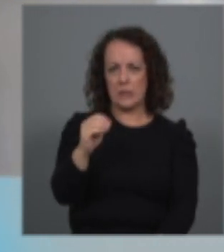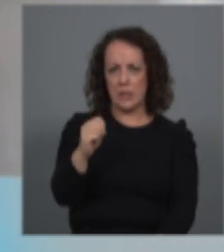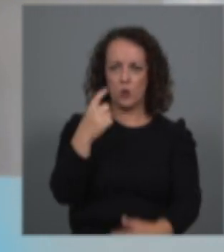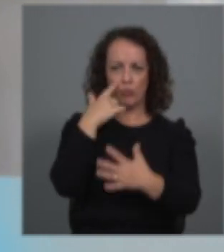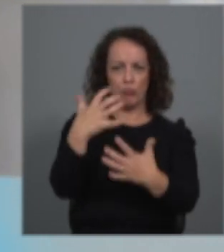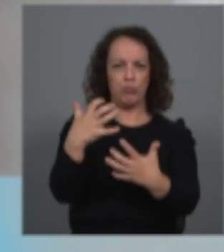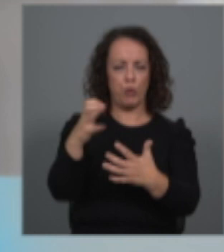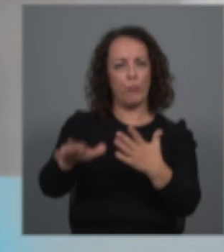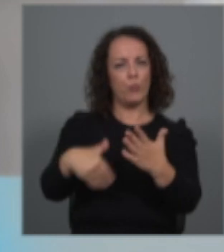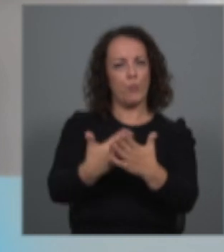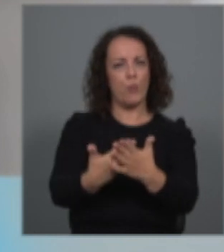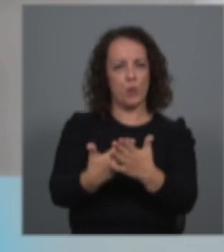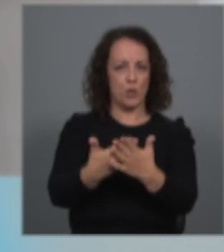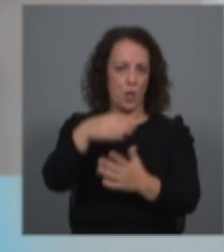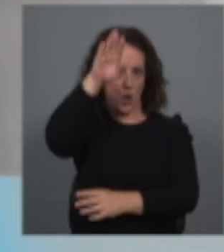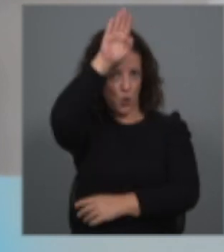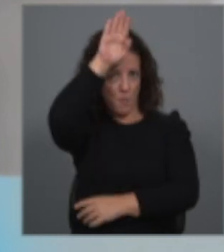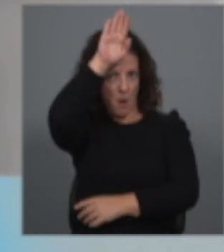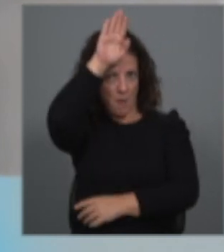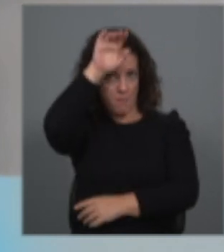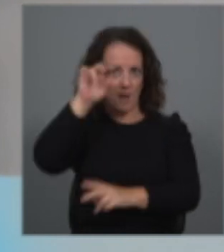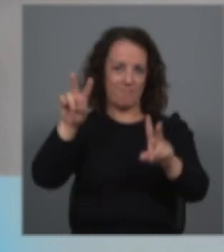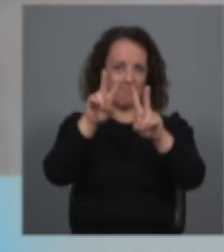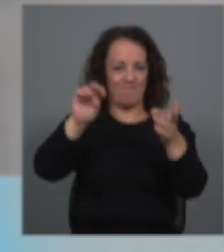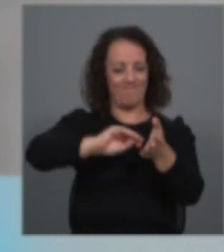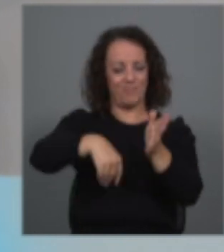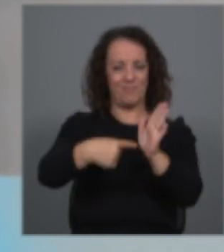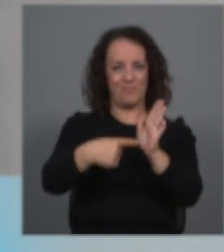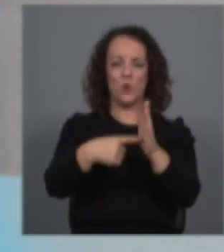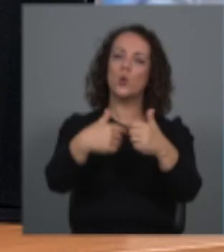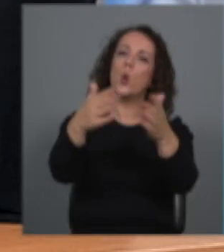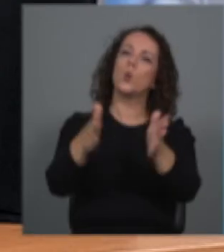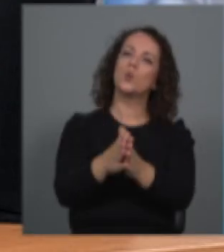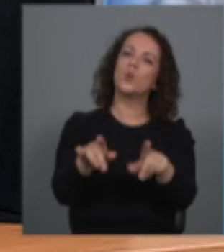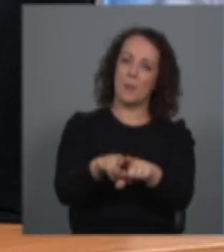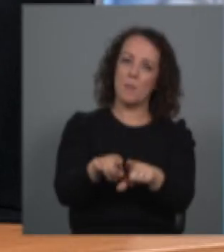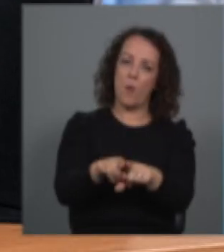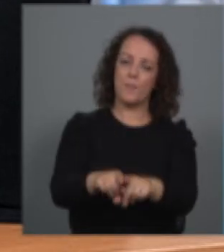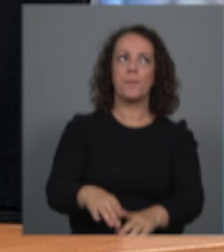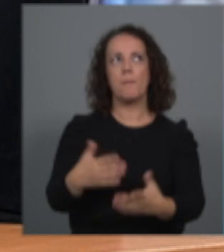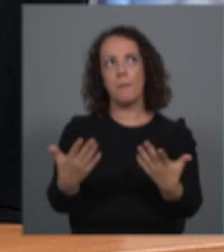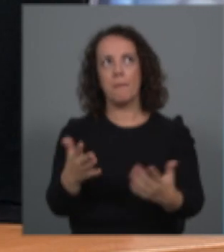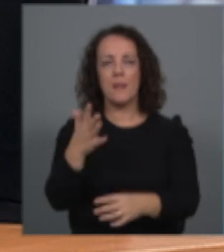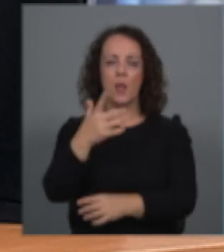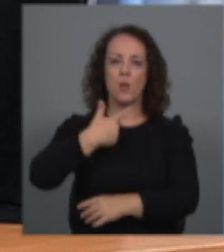que o Papa faz na encíclica Todos Irmãos? Se calhar nós, franciscanos, vamos à procura,